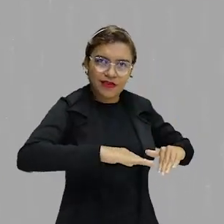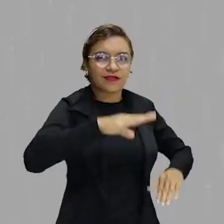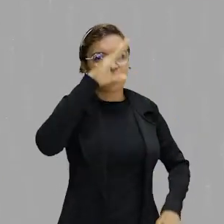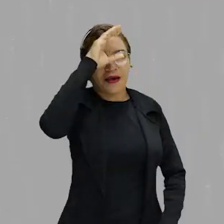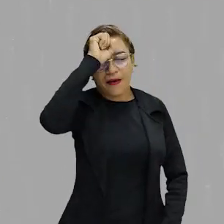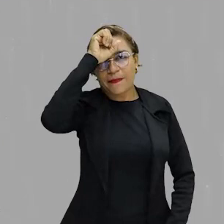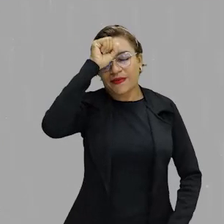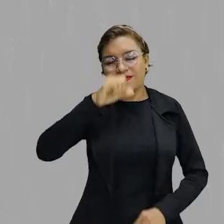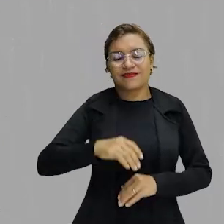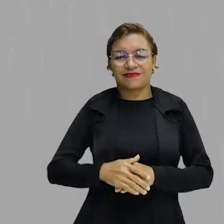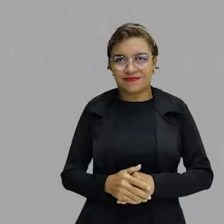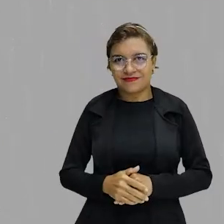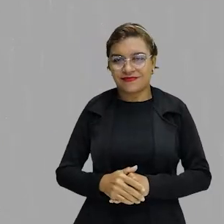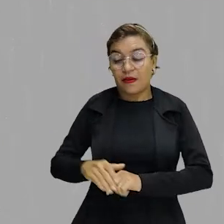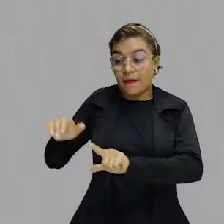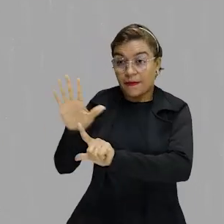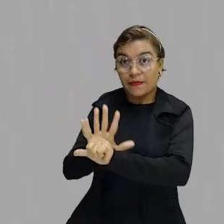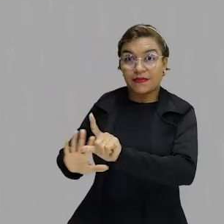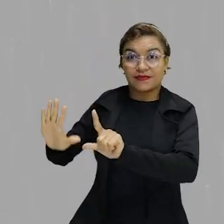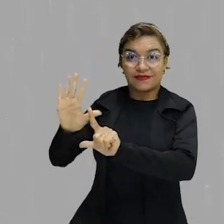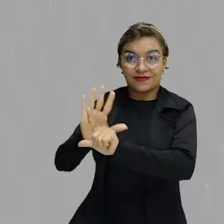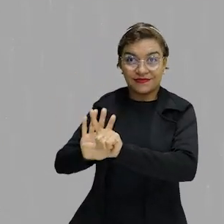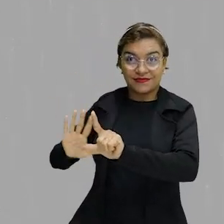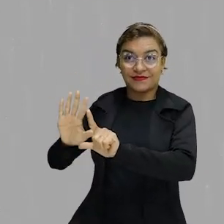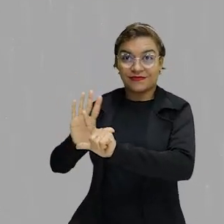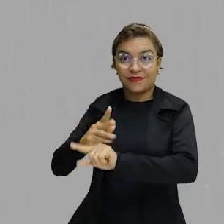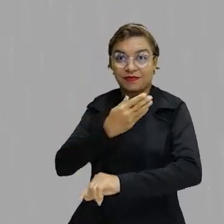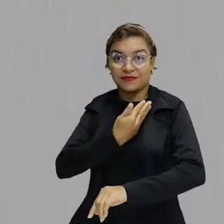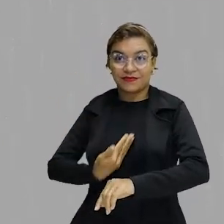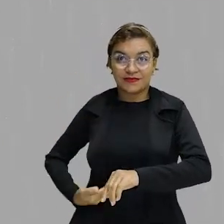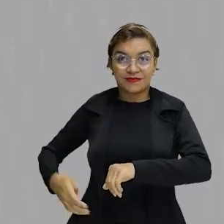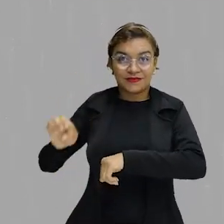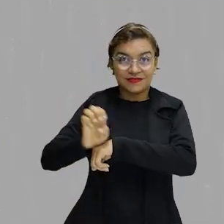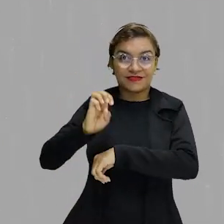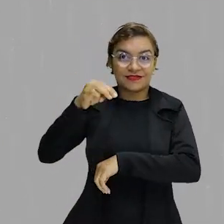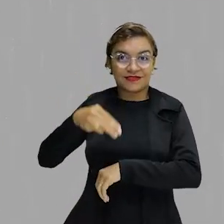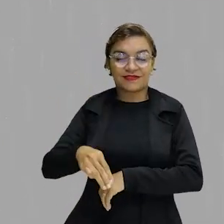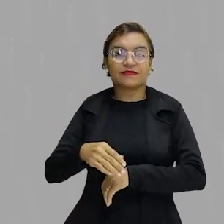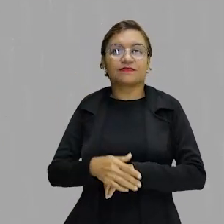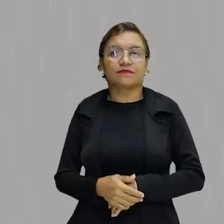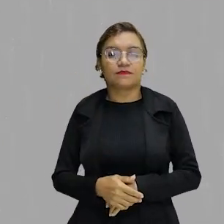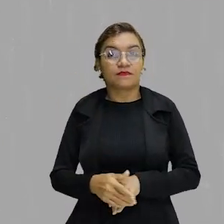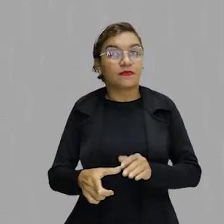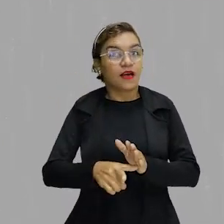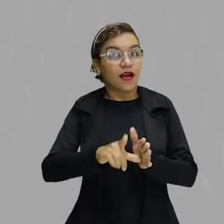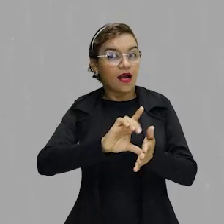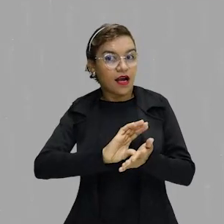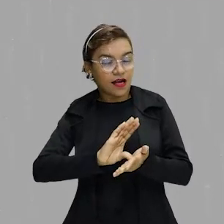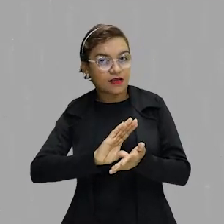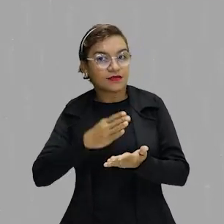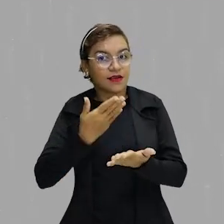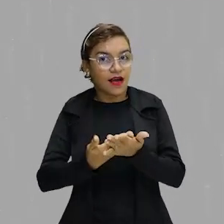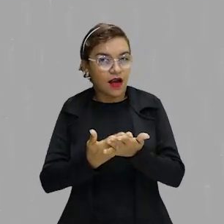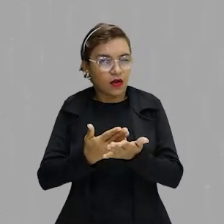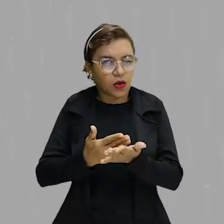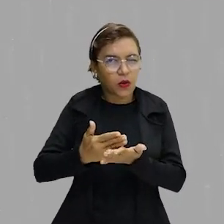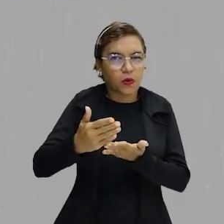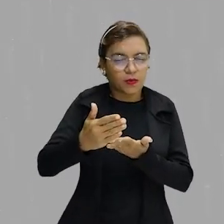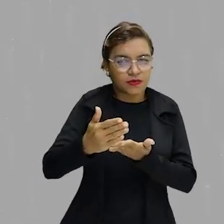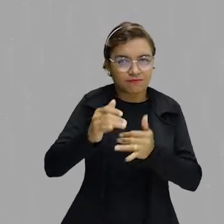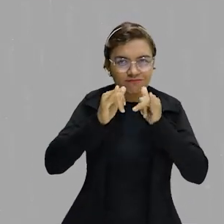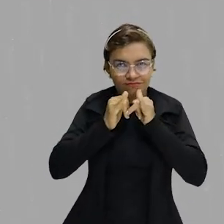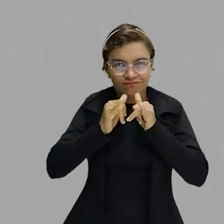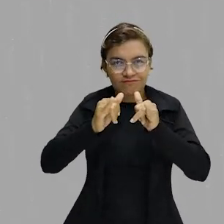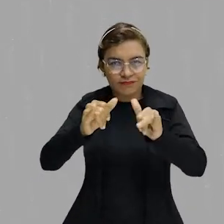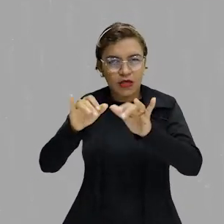nossa plataforma Gonçalves Dias. E galera, sempre antes de começar a nossa aula, né, eu venho trazer aquele